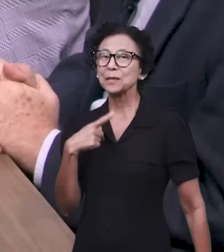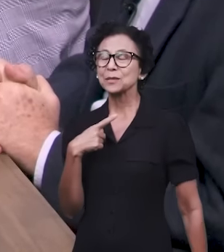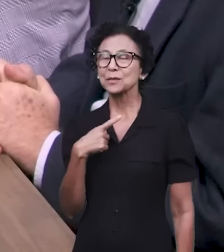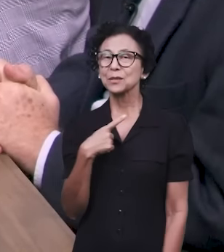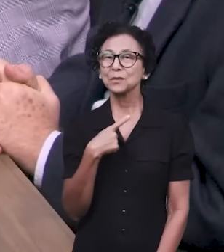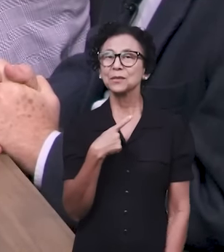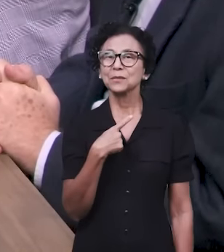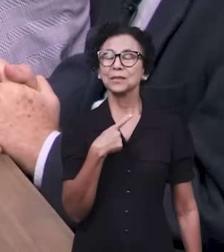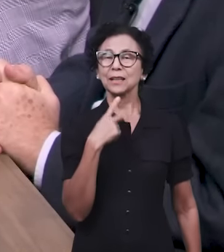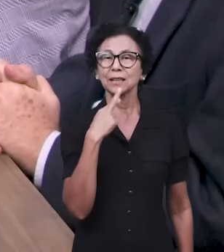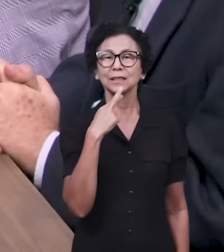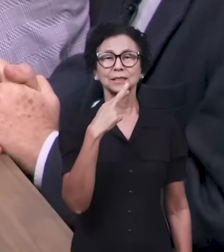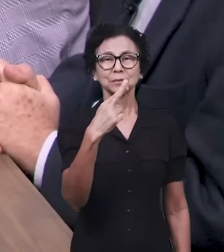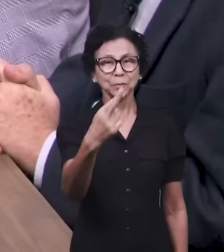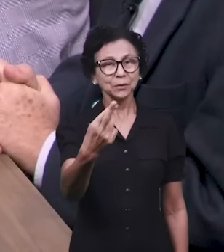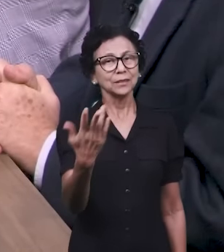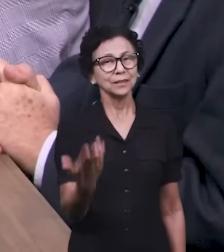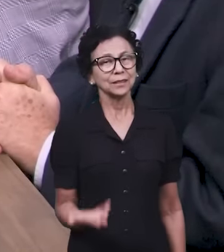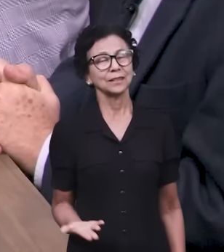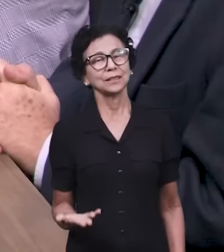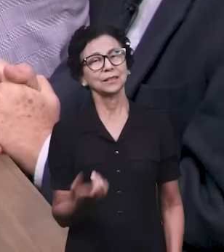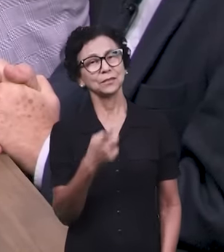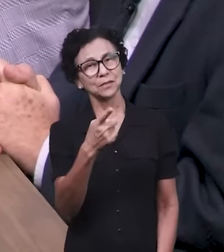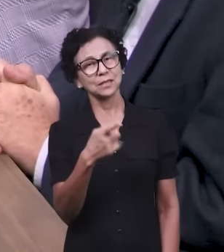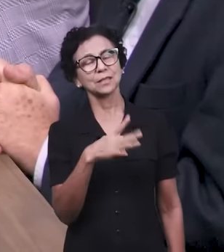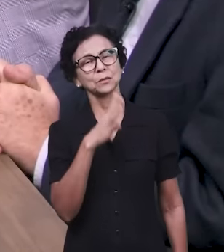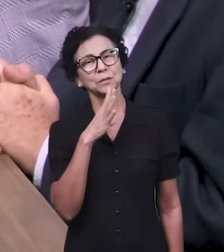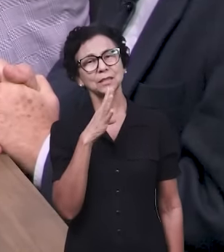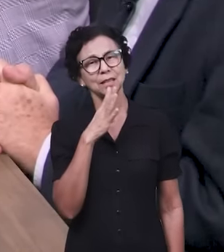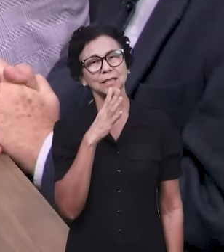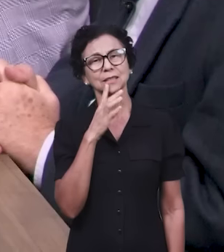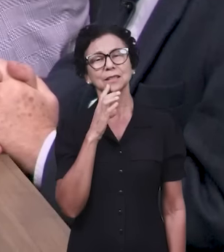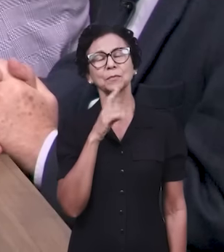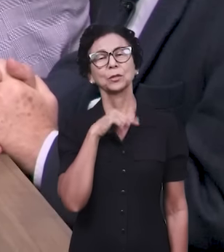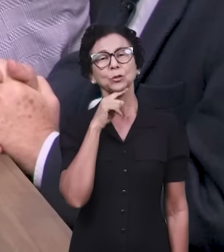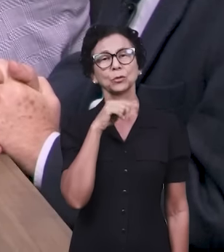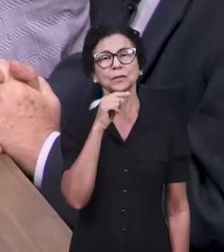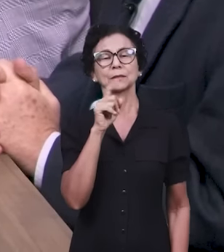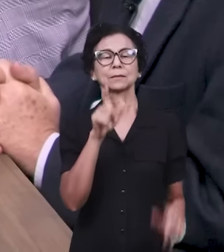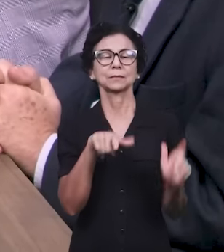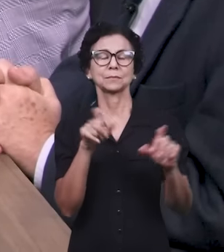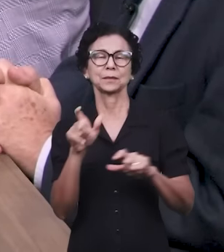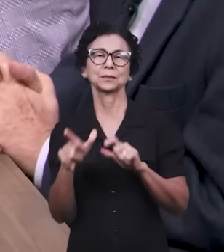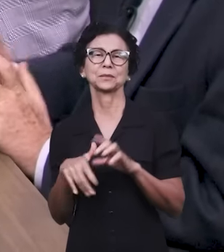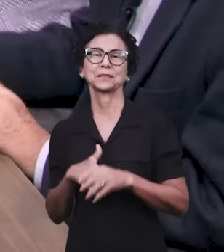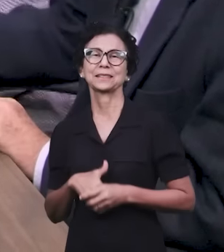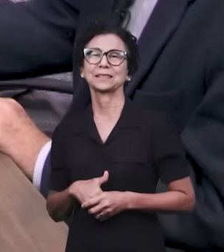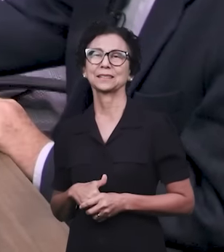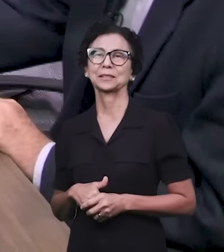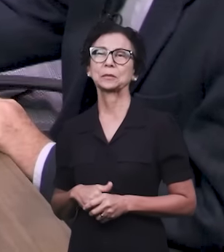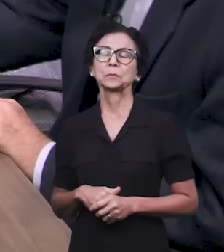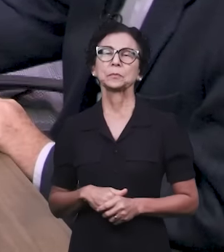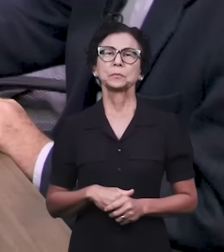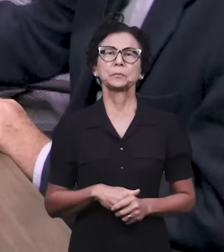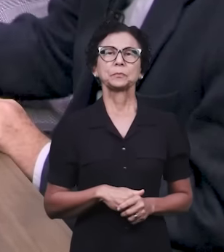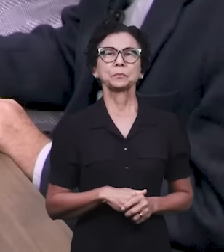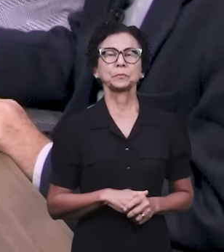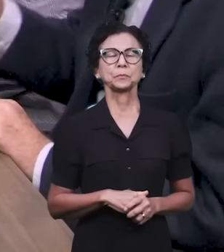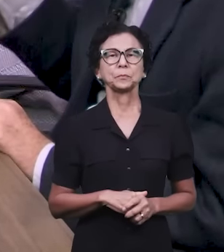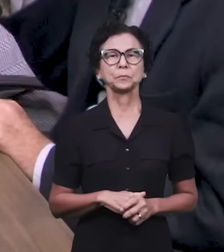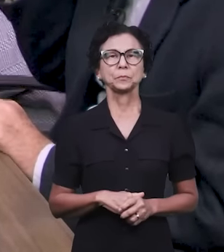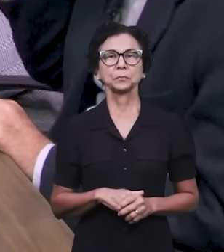aqui para que você também conheça as dúvidas que as pessoas têm, e os pastores estão aqui para responder. Vamos então para a